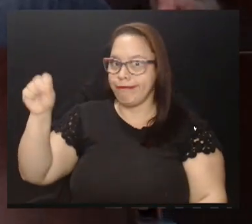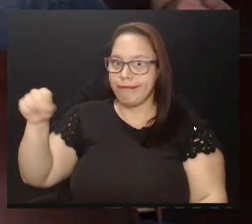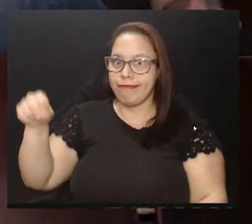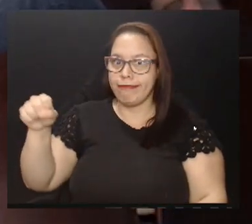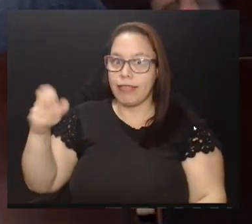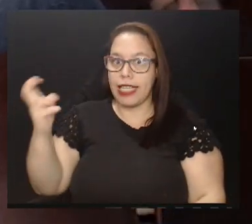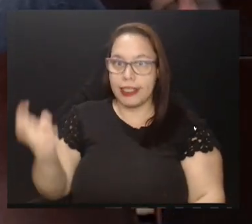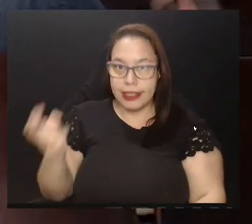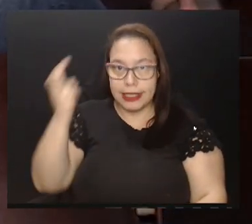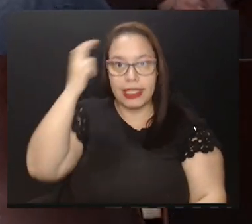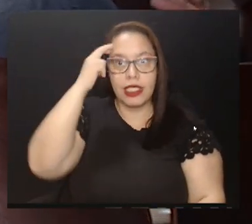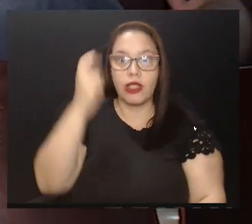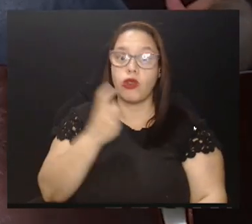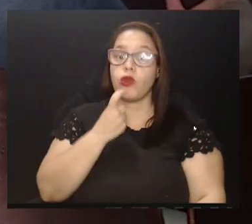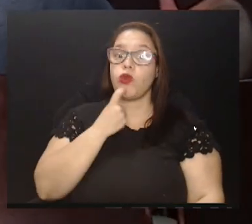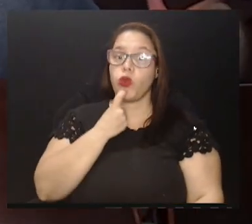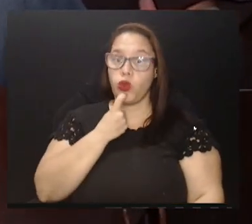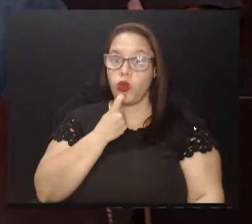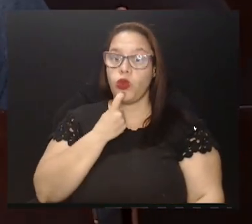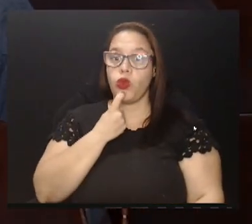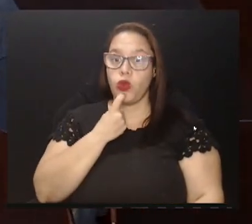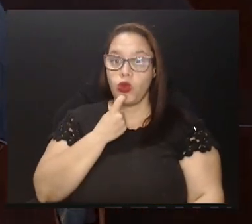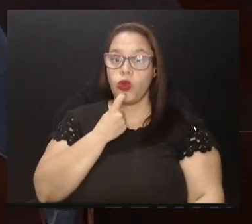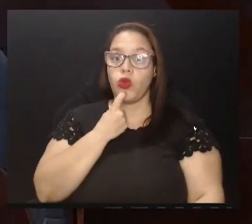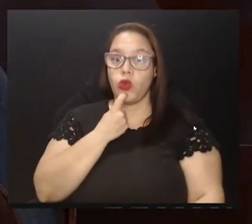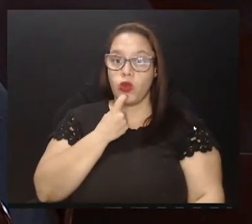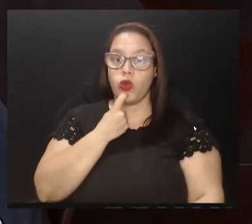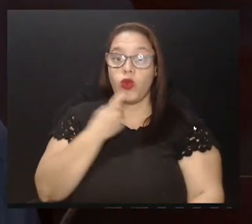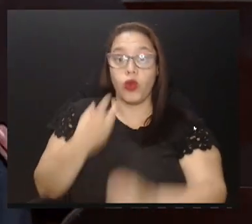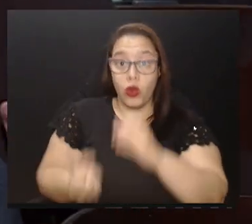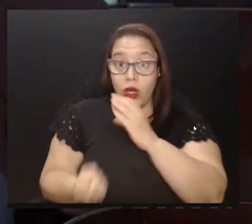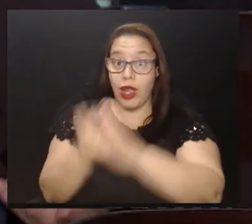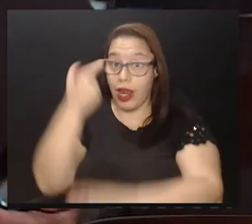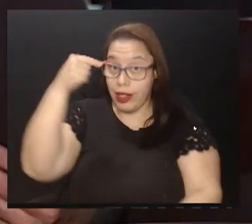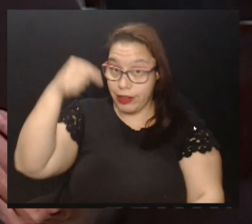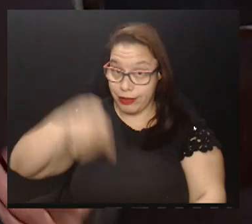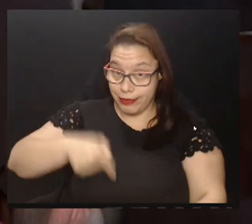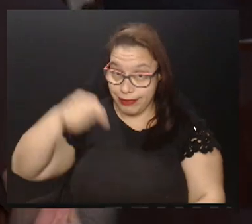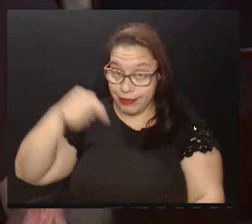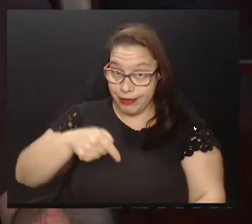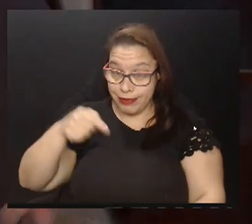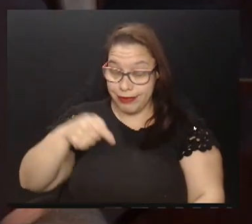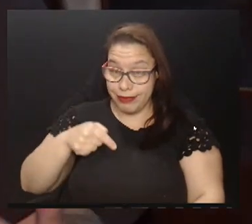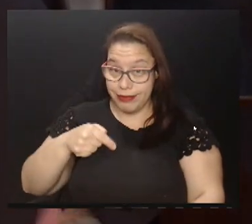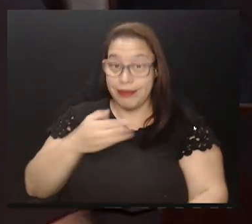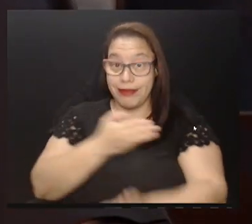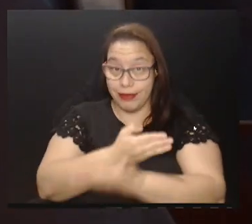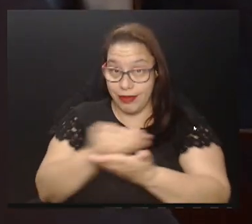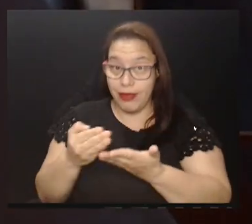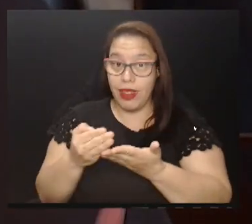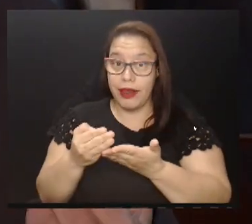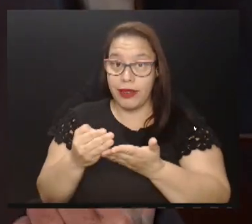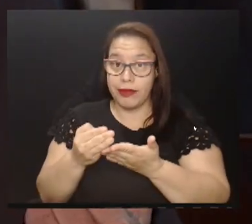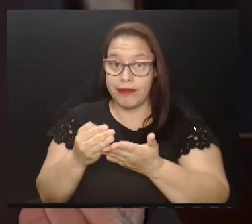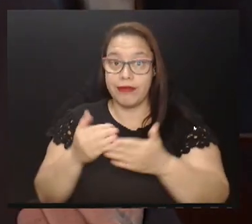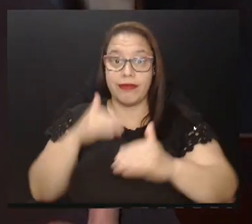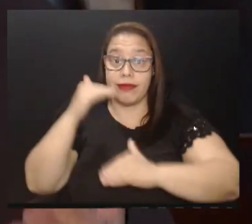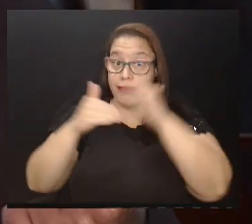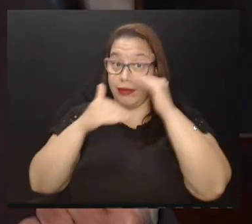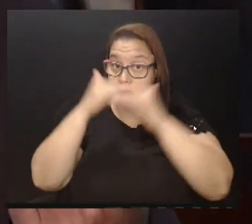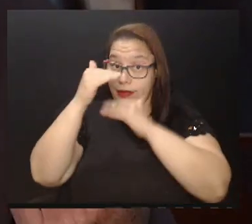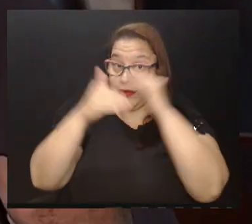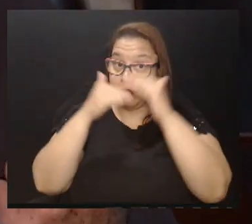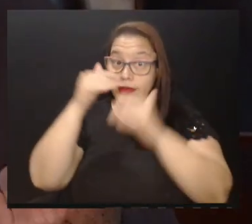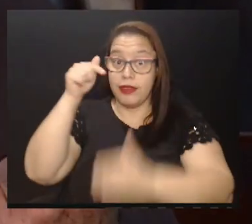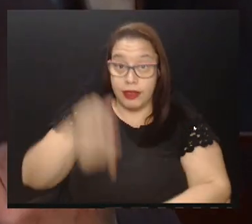né? Nasce aqui. É a partir daqui que se desenvolve, né? Aqui e no teatro